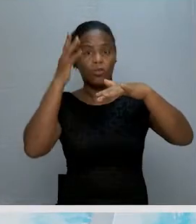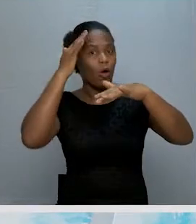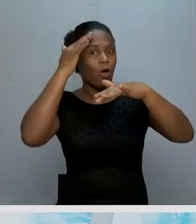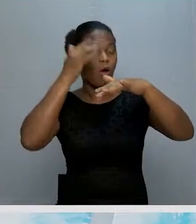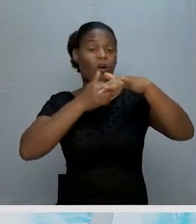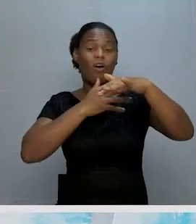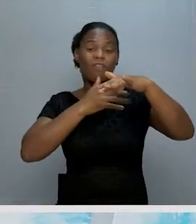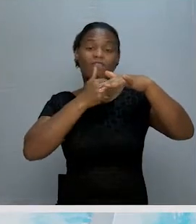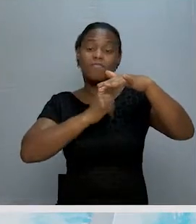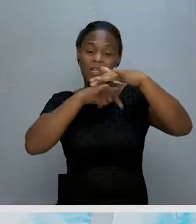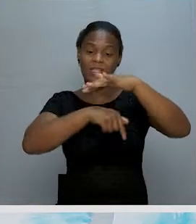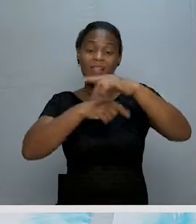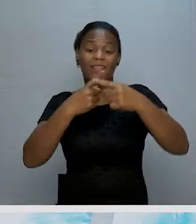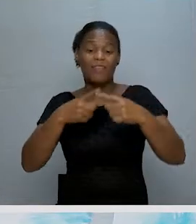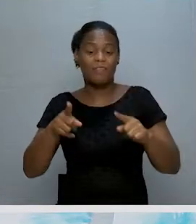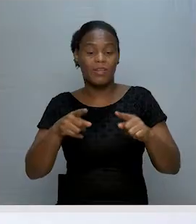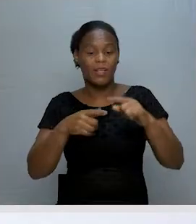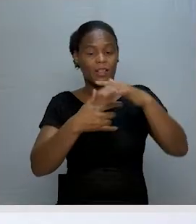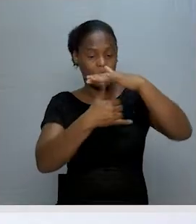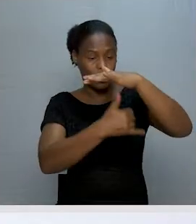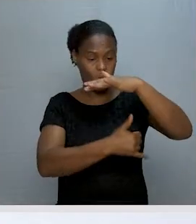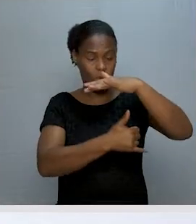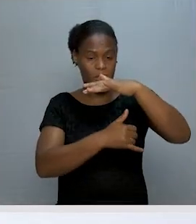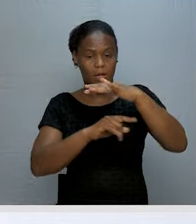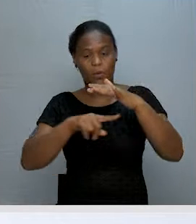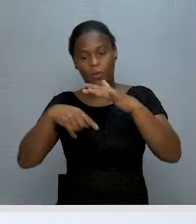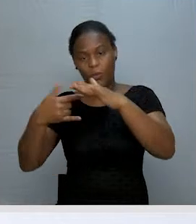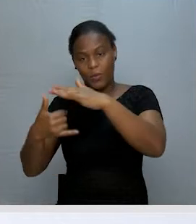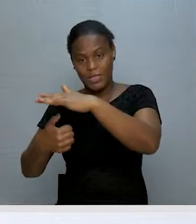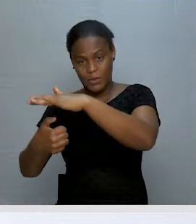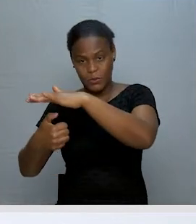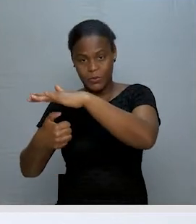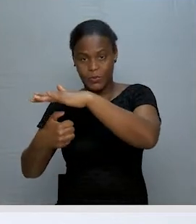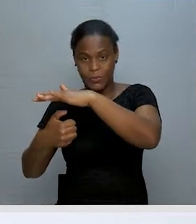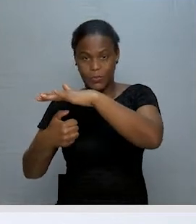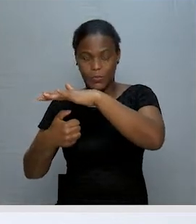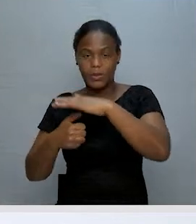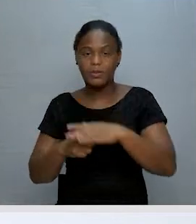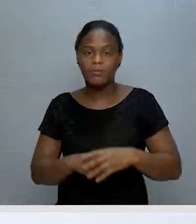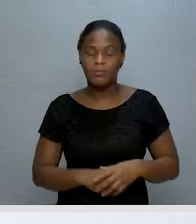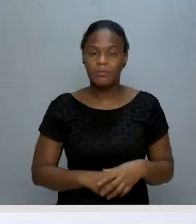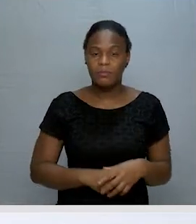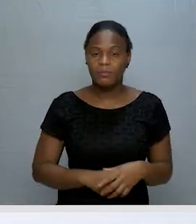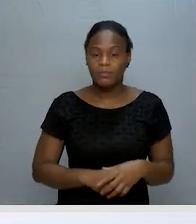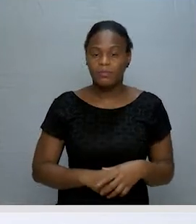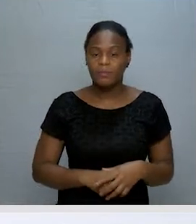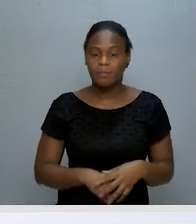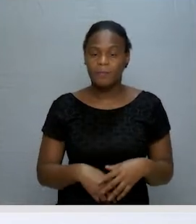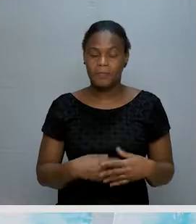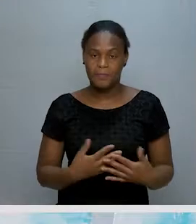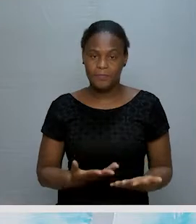diferentes. Aqui nós temos o denominador 2 e aqui nós temos o denominador